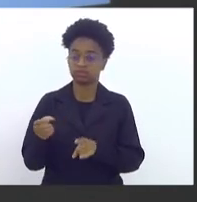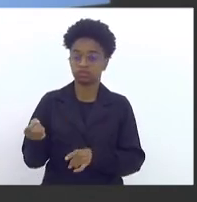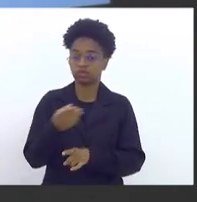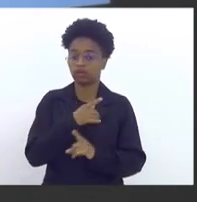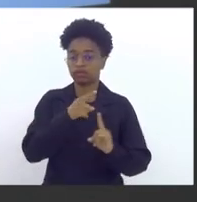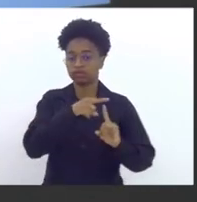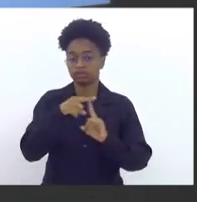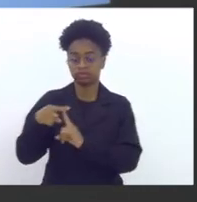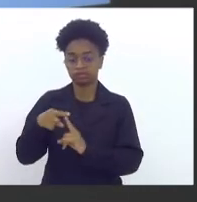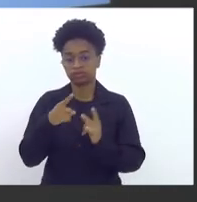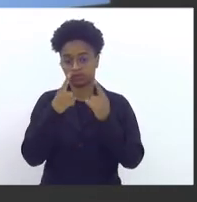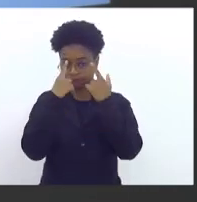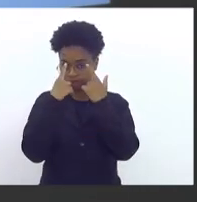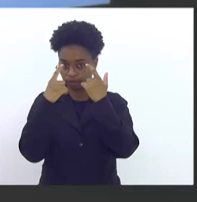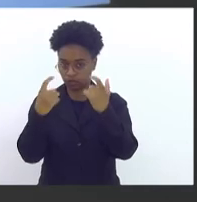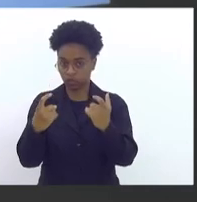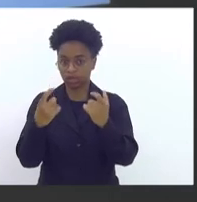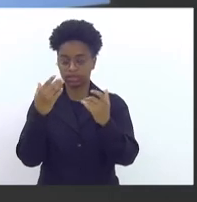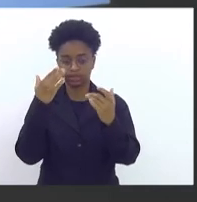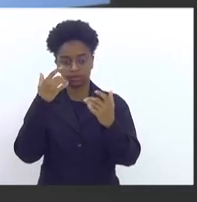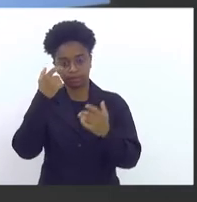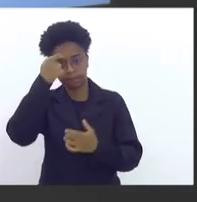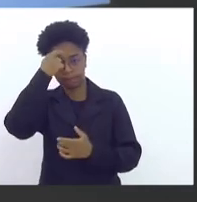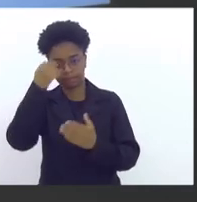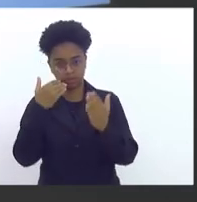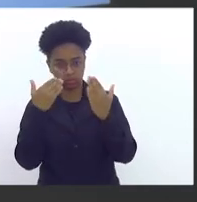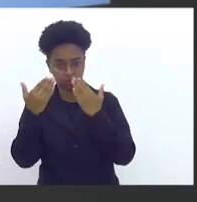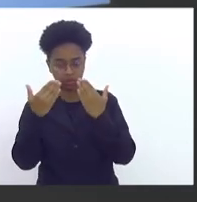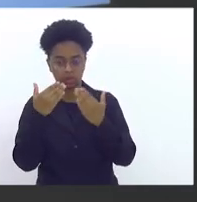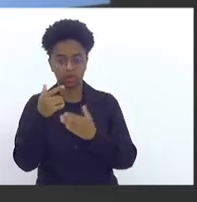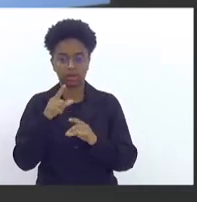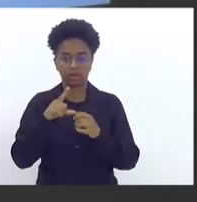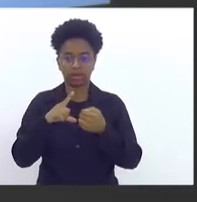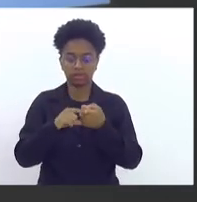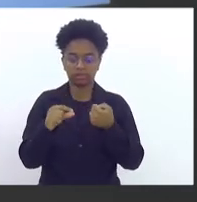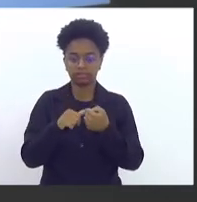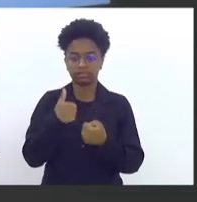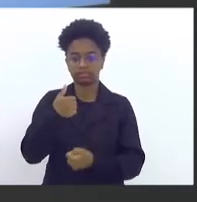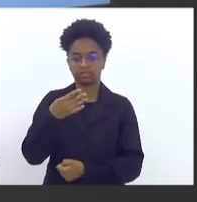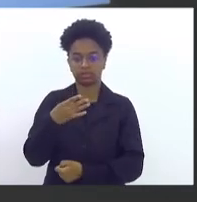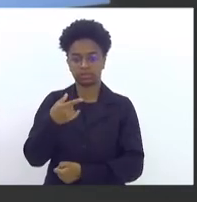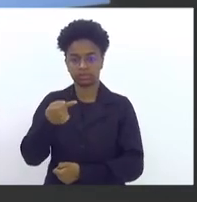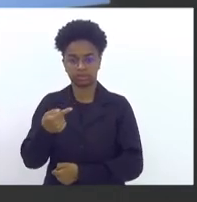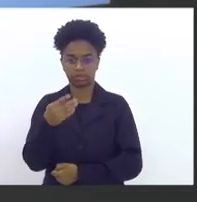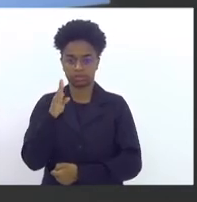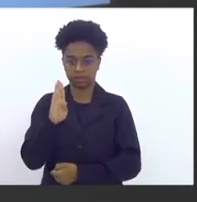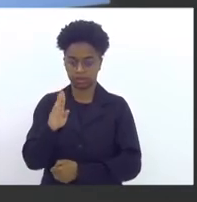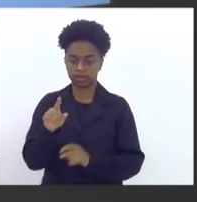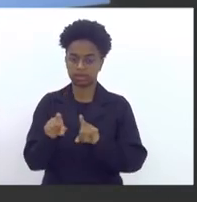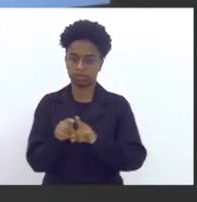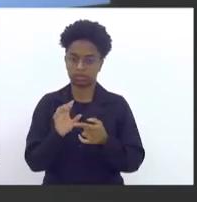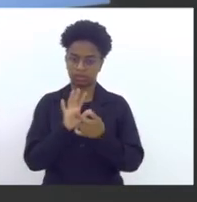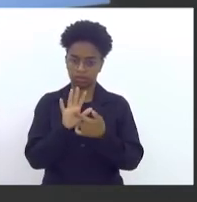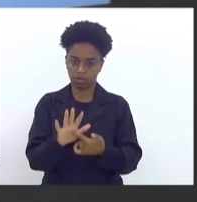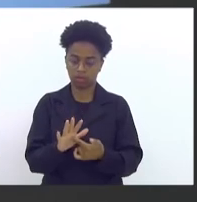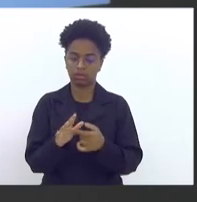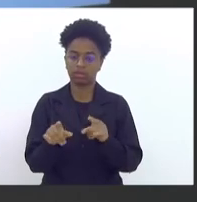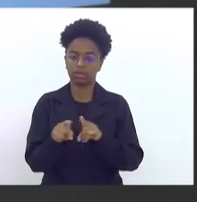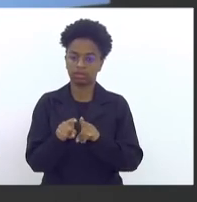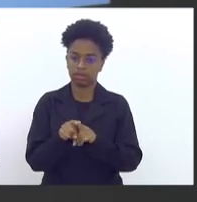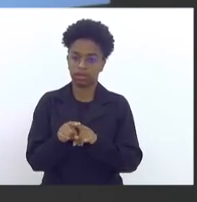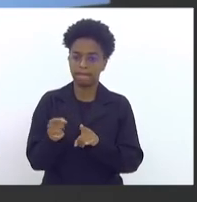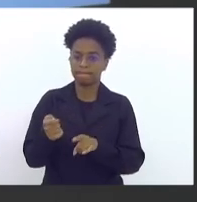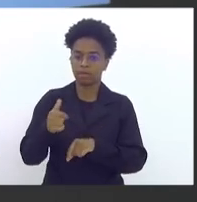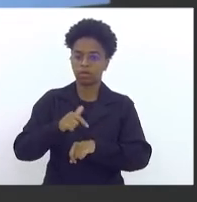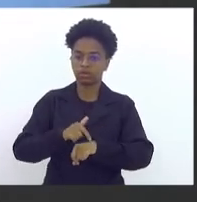do crime de violência é psicológica né do artigo 147b é um código penal também traz isso recentemente